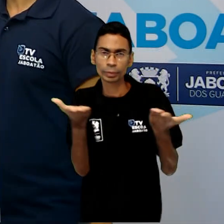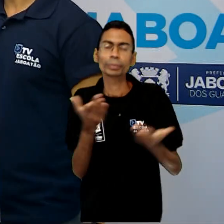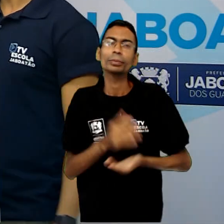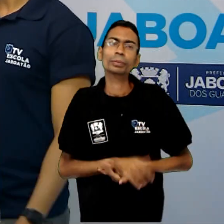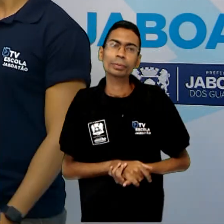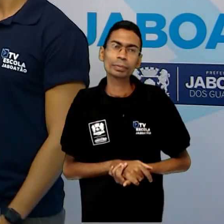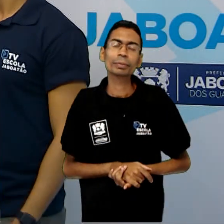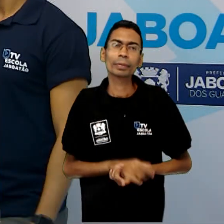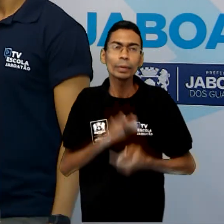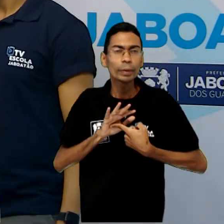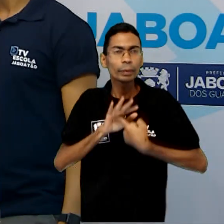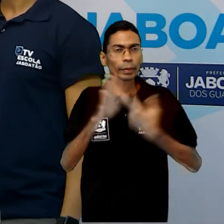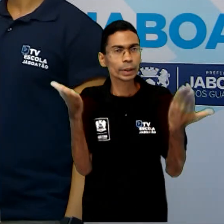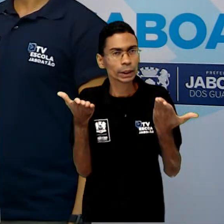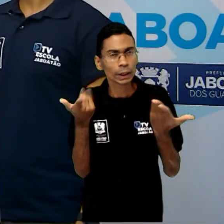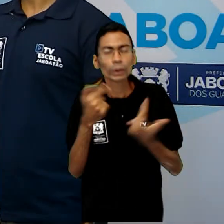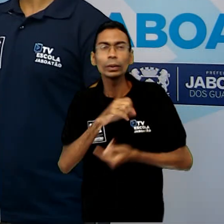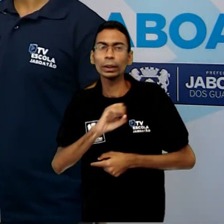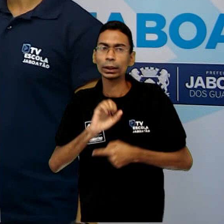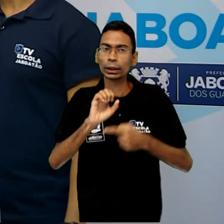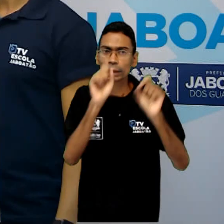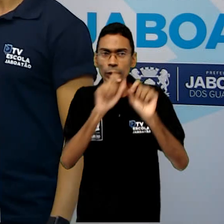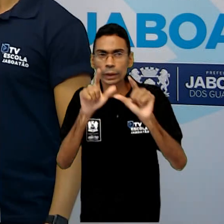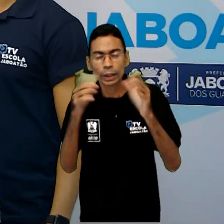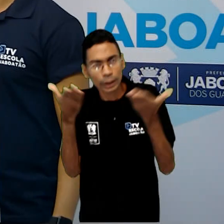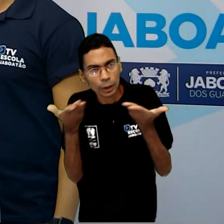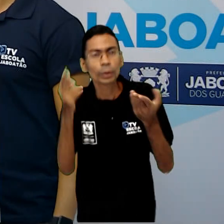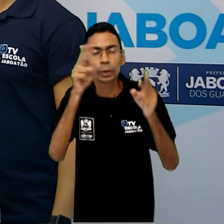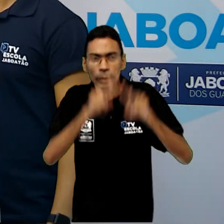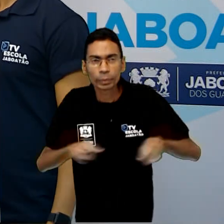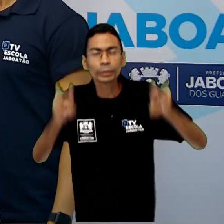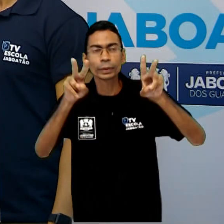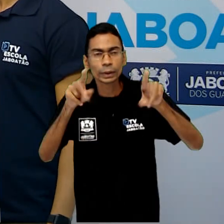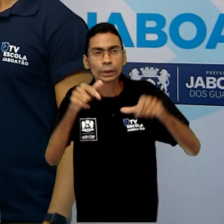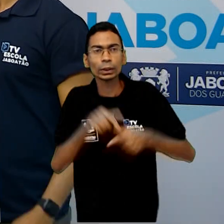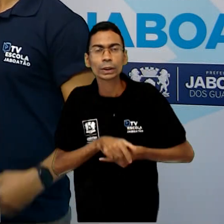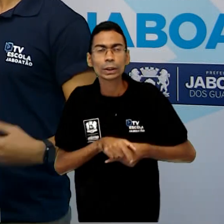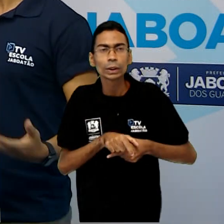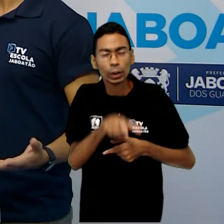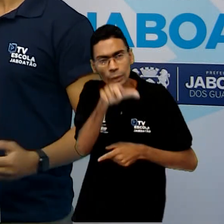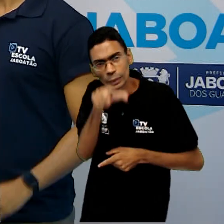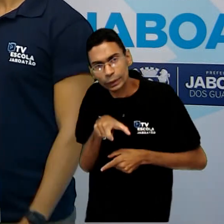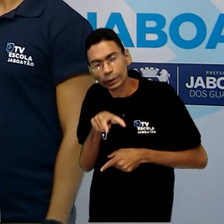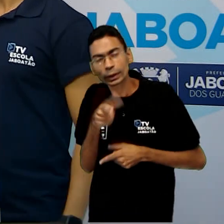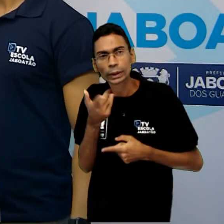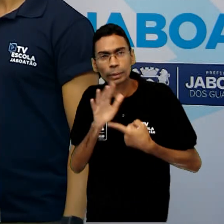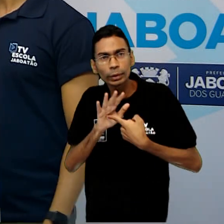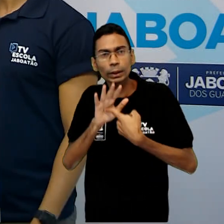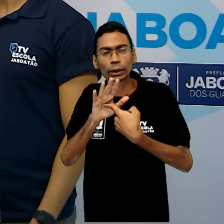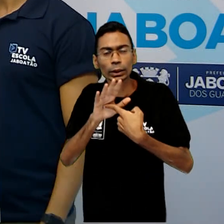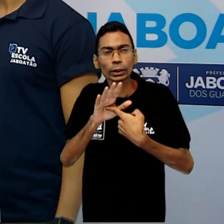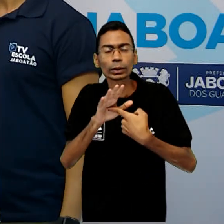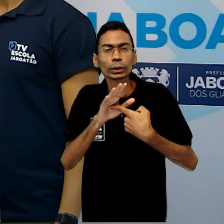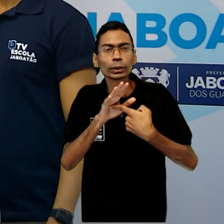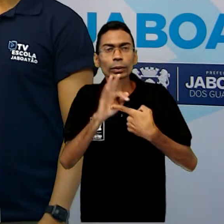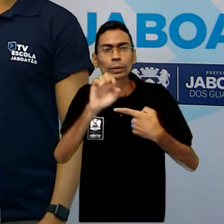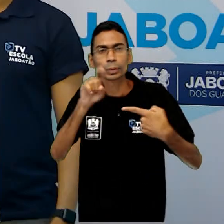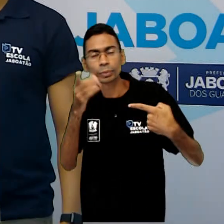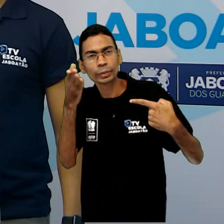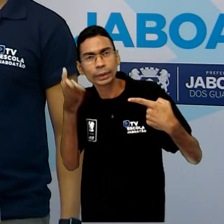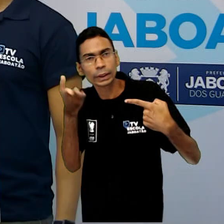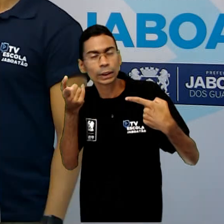1 é o numerador. Portanto, cada parte dessa do canteiro representa 1/3 ou a terça parte.